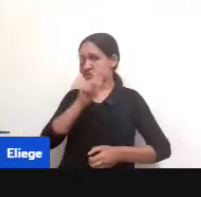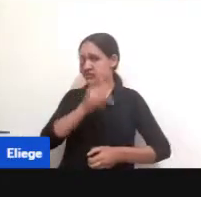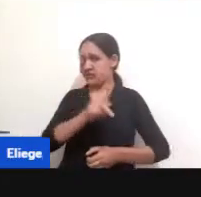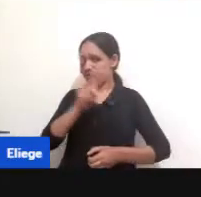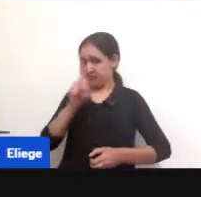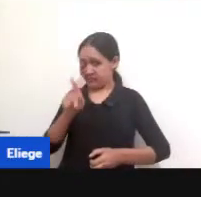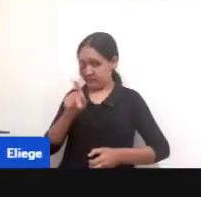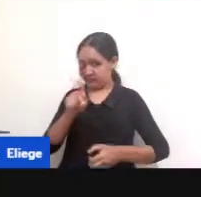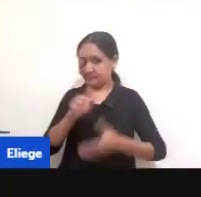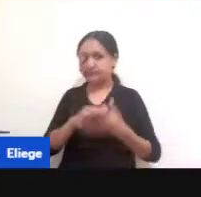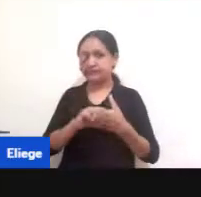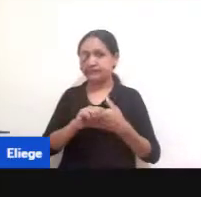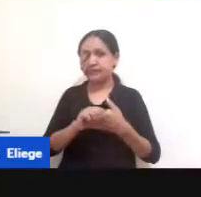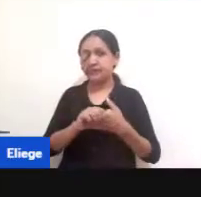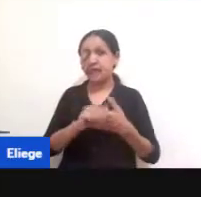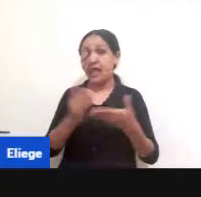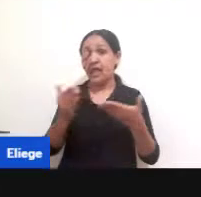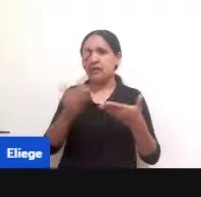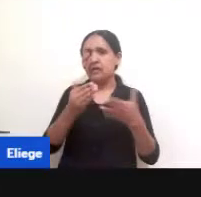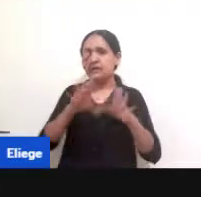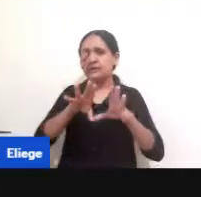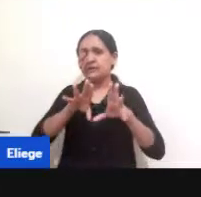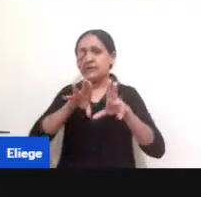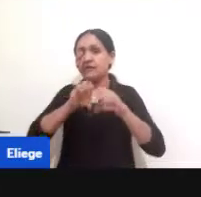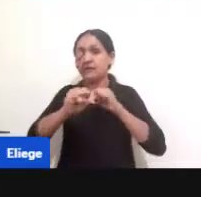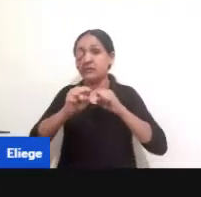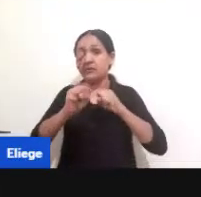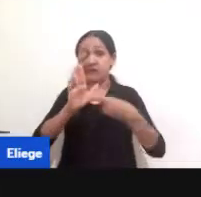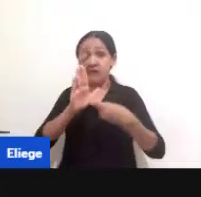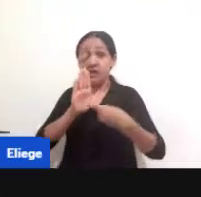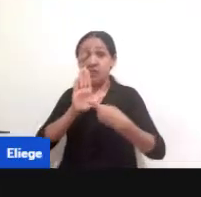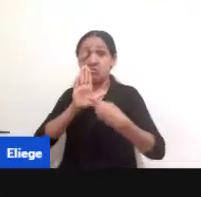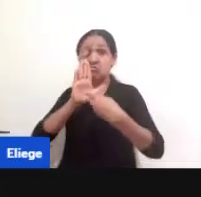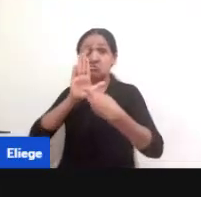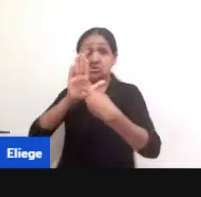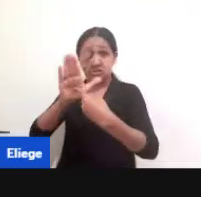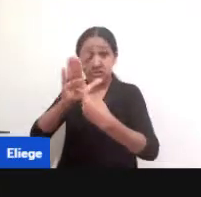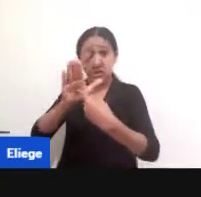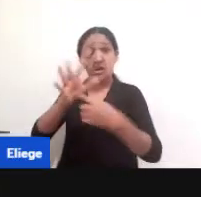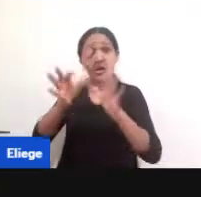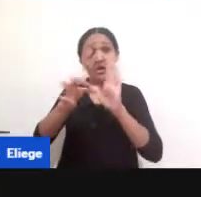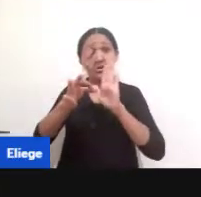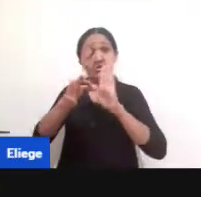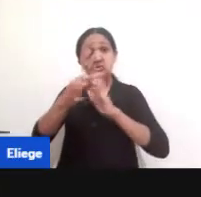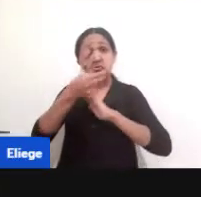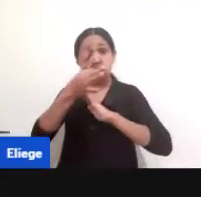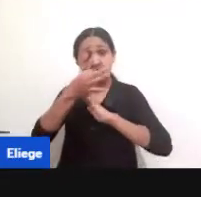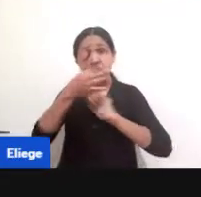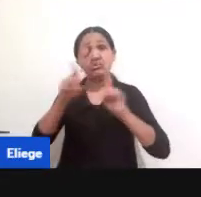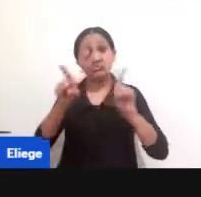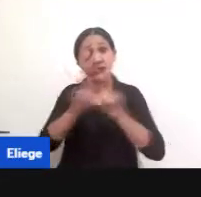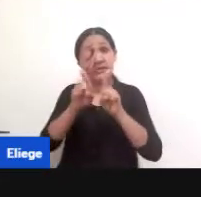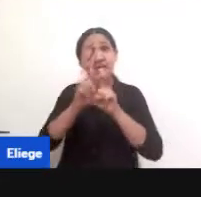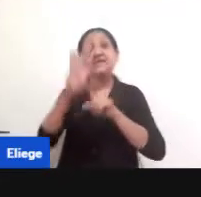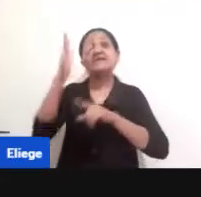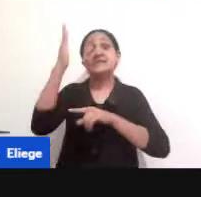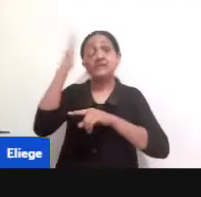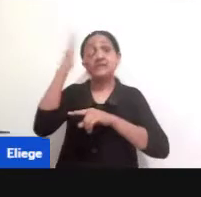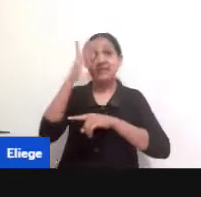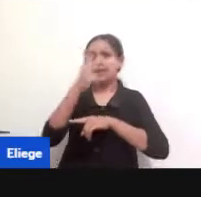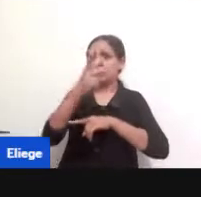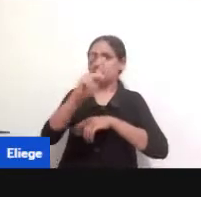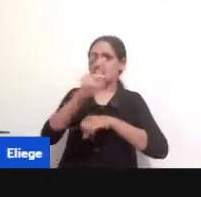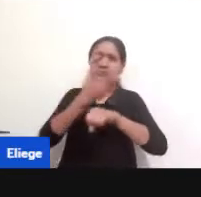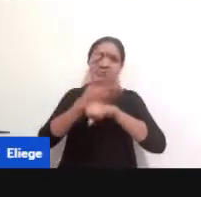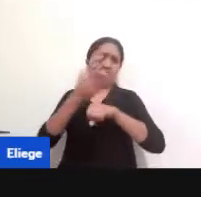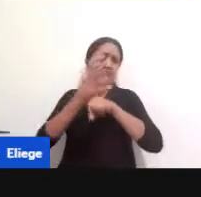nessa formação, nós vamos mostrar algumas sugestões, mas elas são bem poucas. A gente sabe que a prática de vocês é muito diferenciada. E